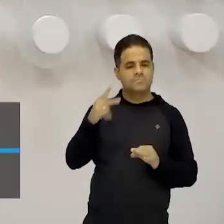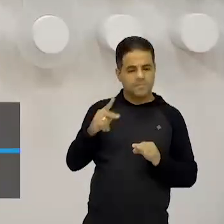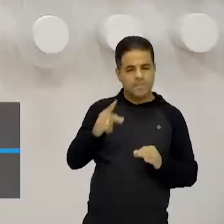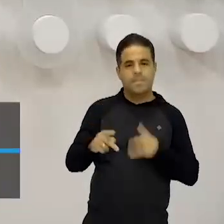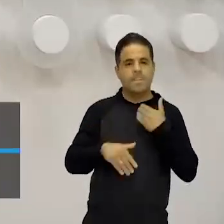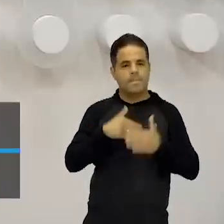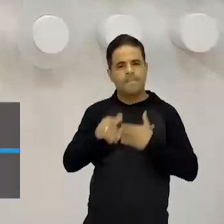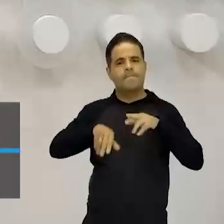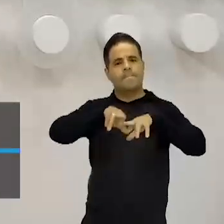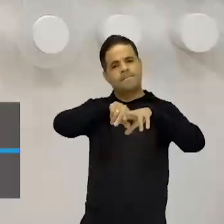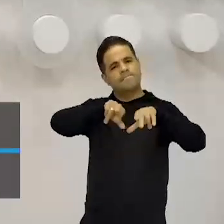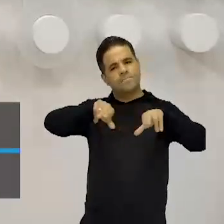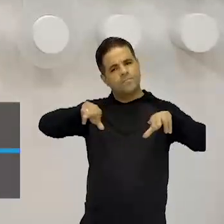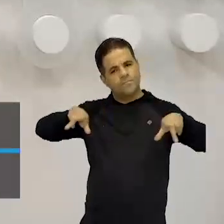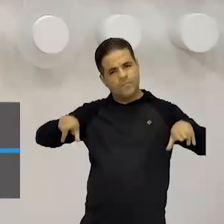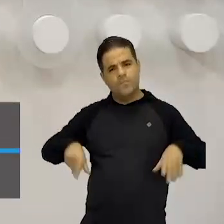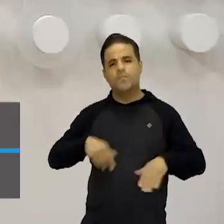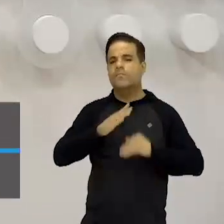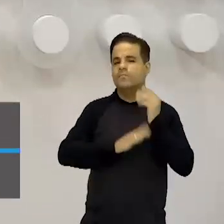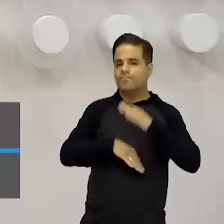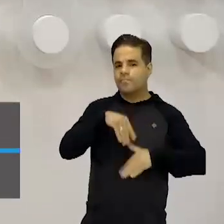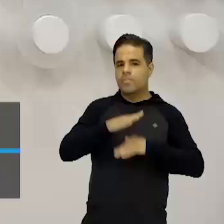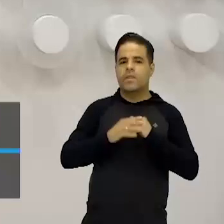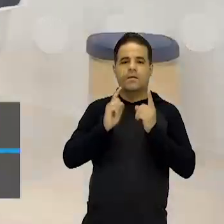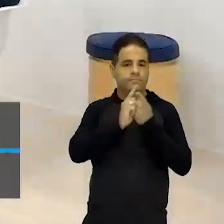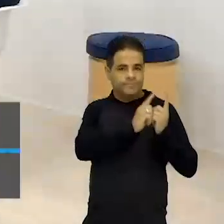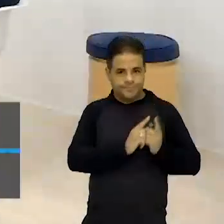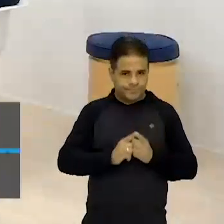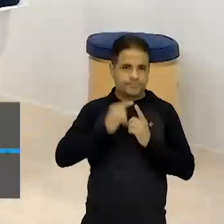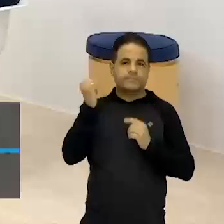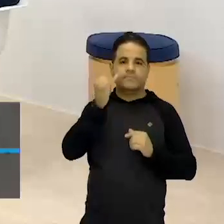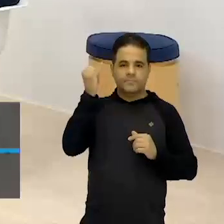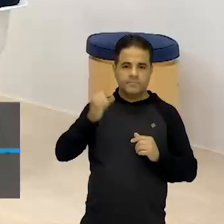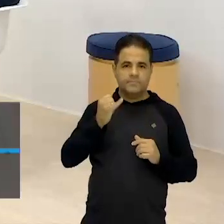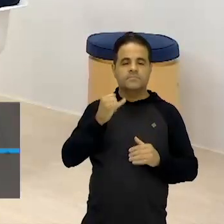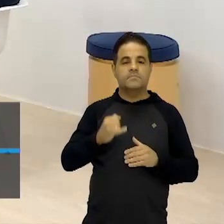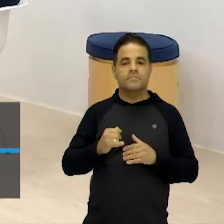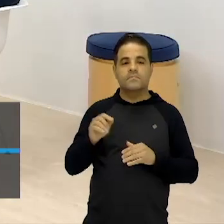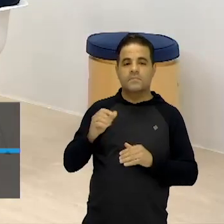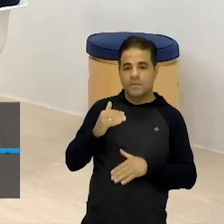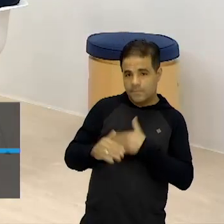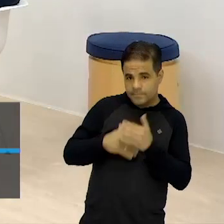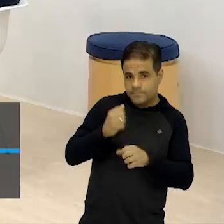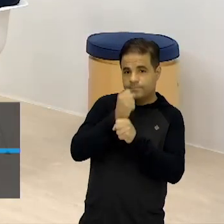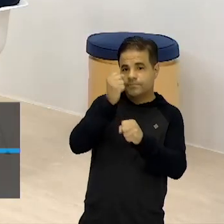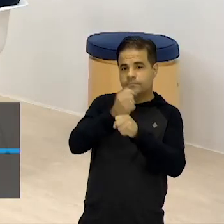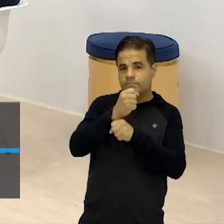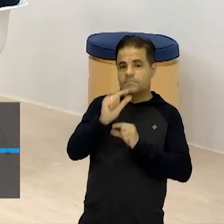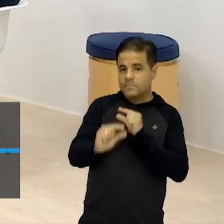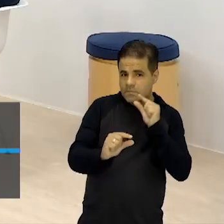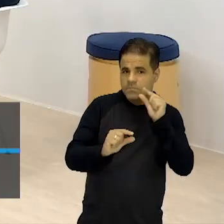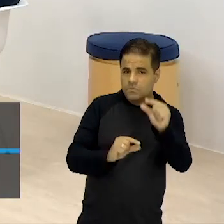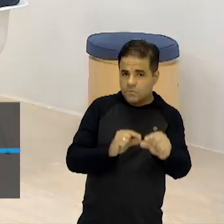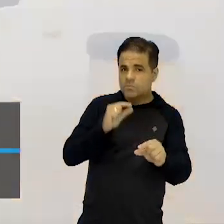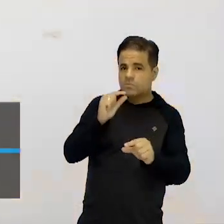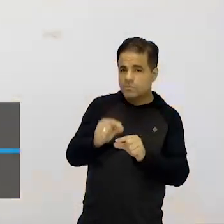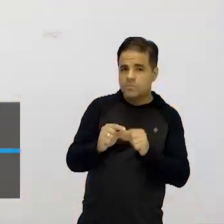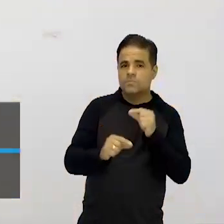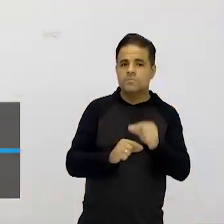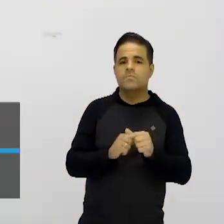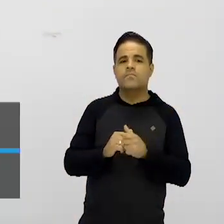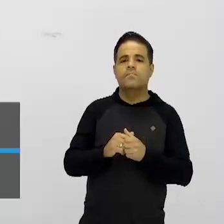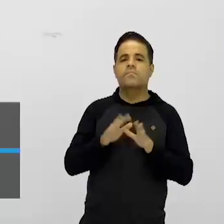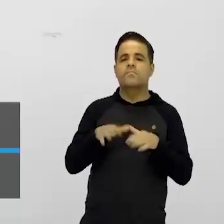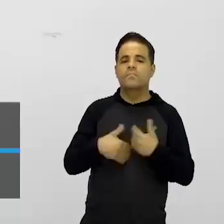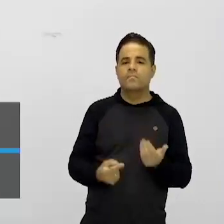momento, com diversas dinâmicas, e isso é muito importante para os alunos. Ele vai construindo o projeto pouco a pouco, né? E que séries